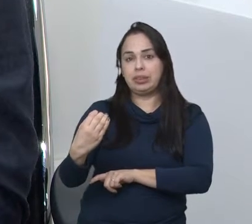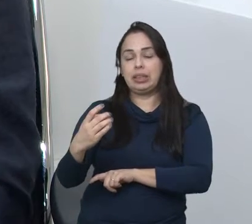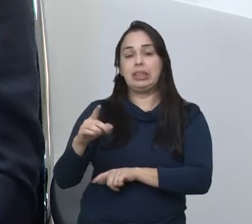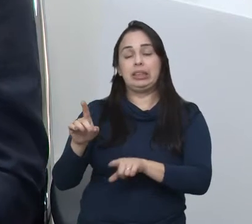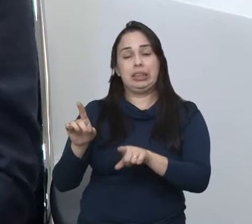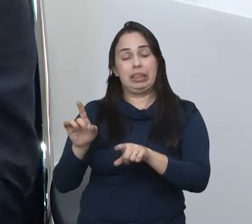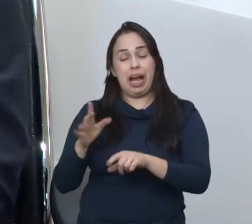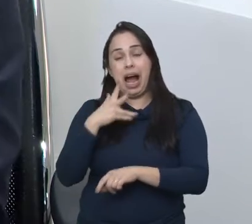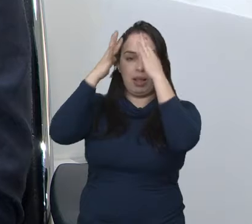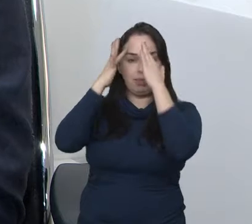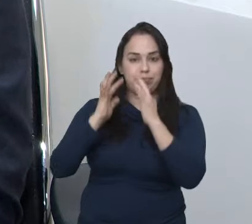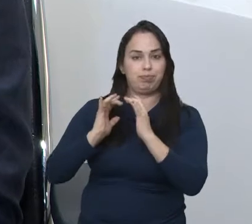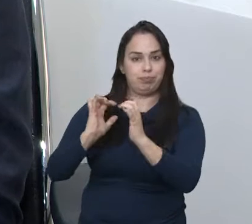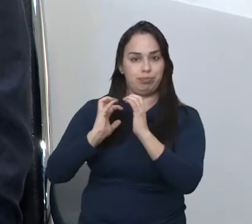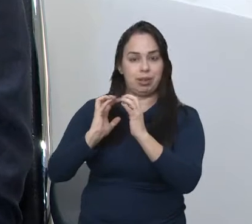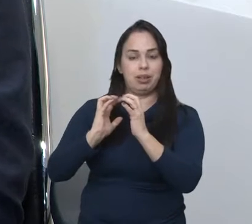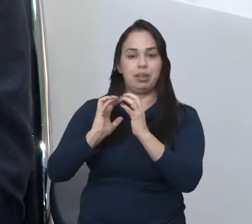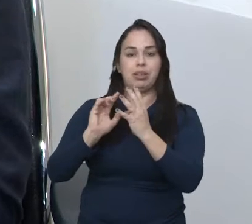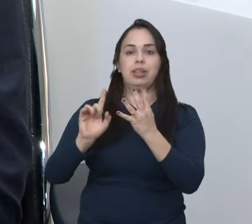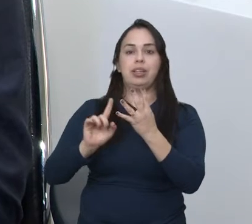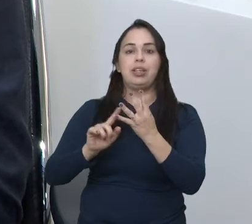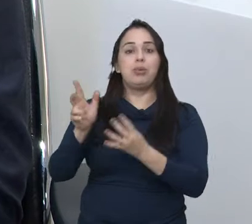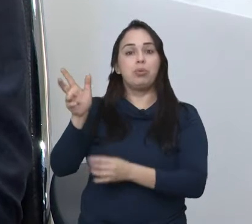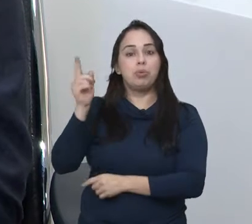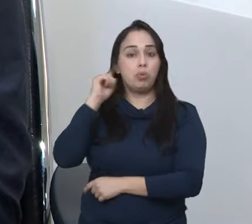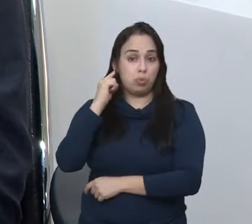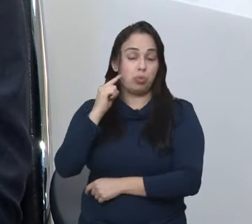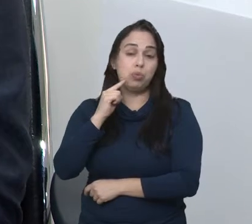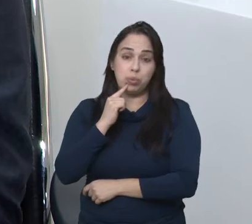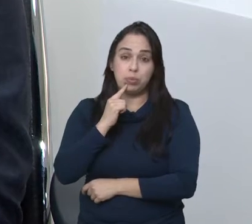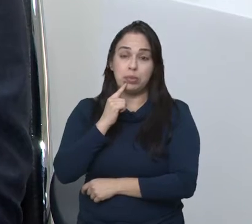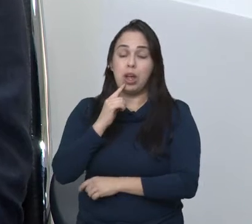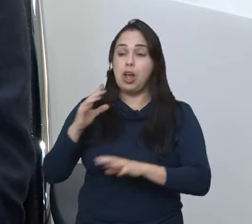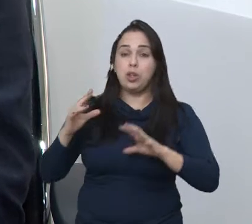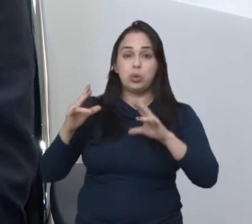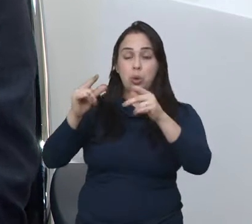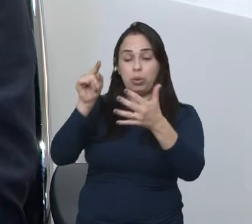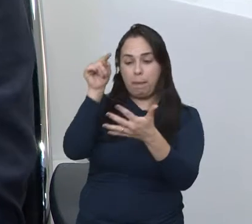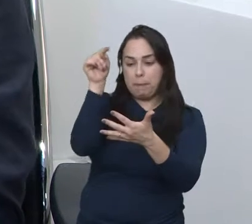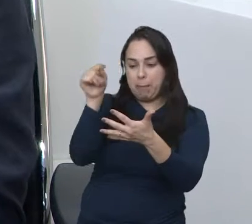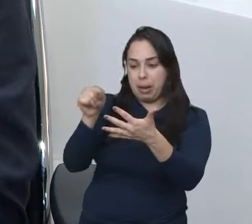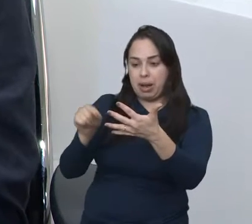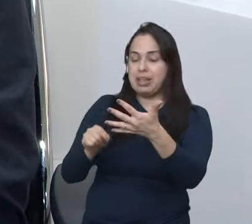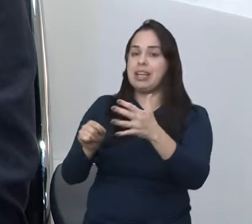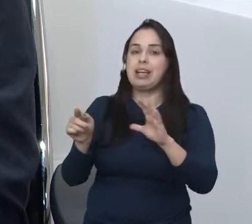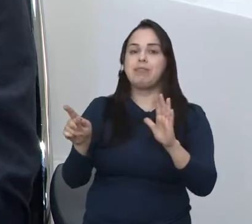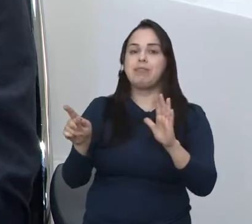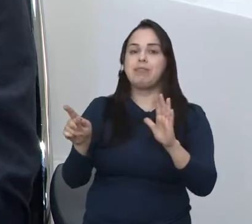Conselho Municipal dos Direitos das Pessoas com Deficiência de São José dos Campos, Atila Araújo, reforça que é preciso olhar